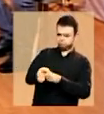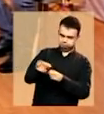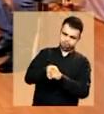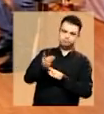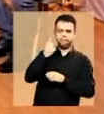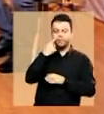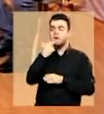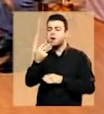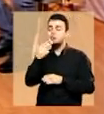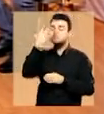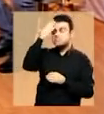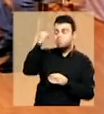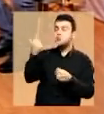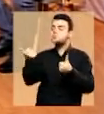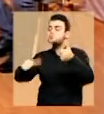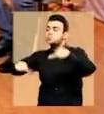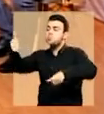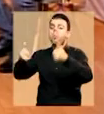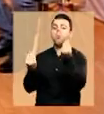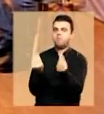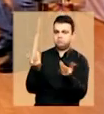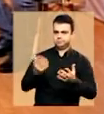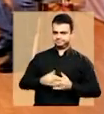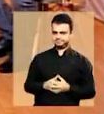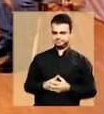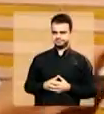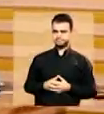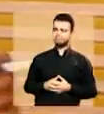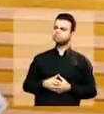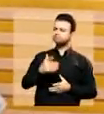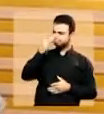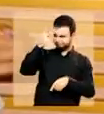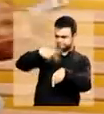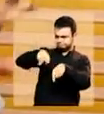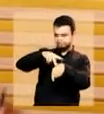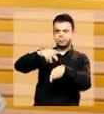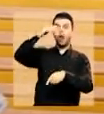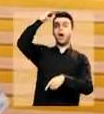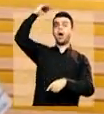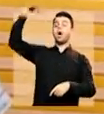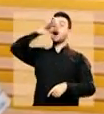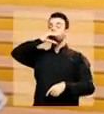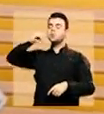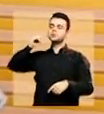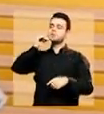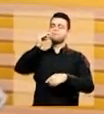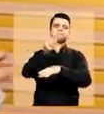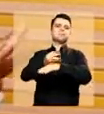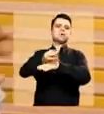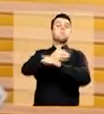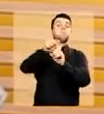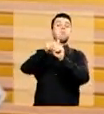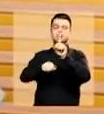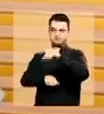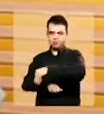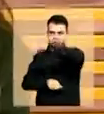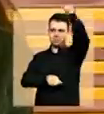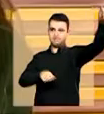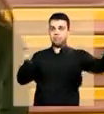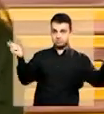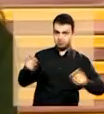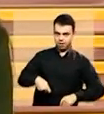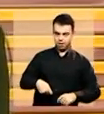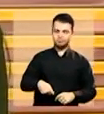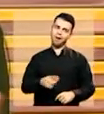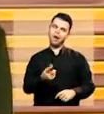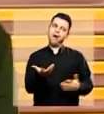está. E se a gente pensar no intercâmbio mais curto, uma pessoa adulta que vai ter um mês de férias para isso? Aí já não é mais o high school,